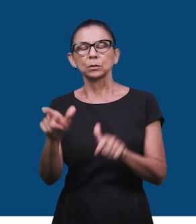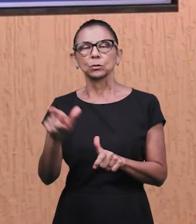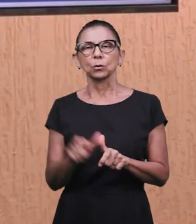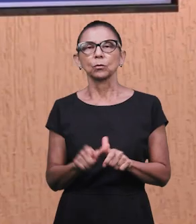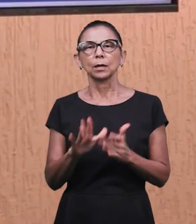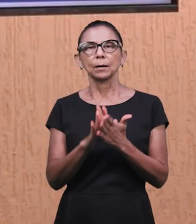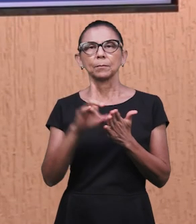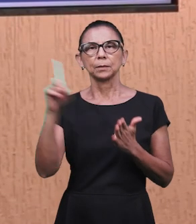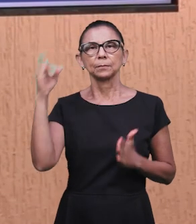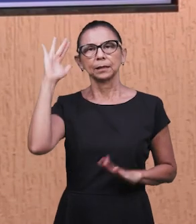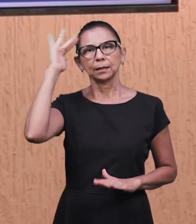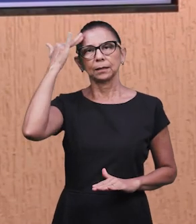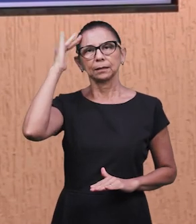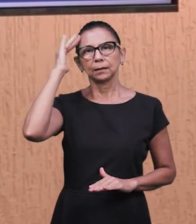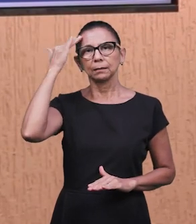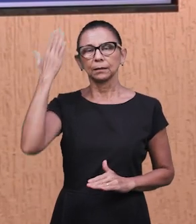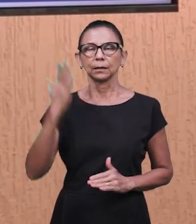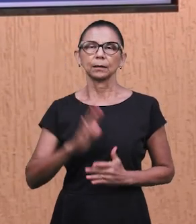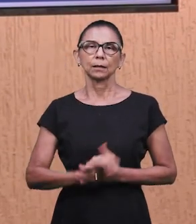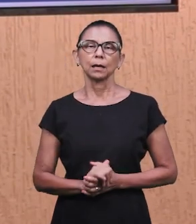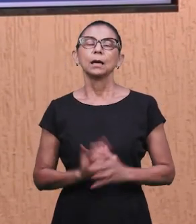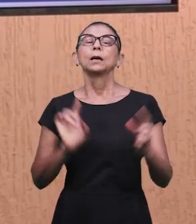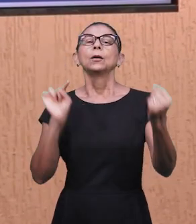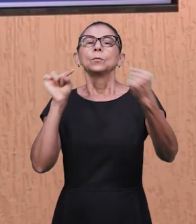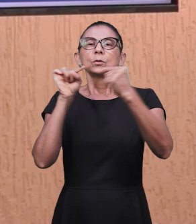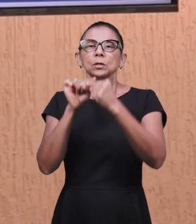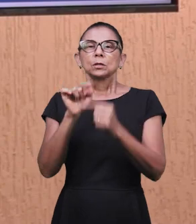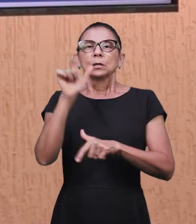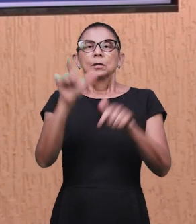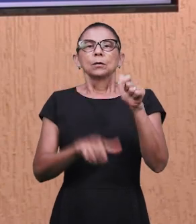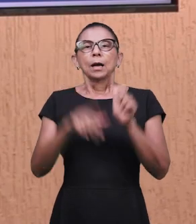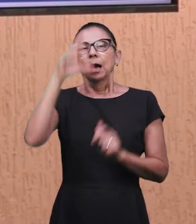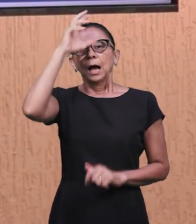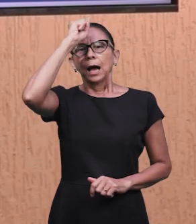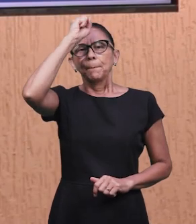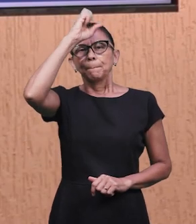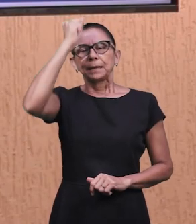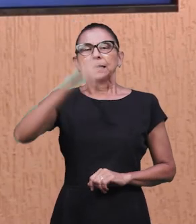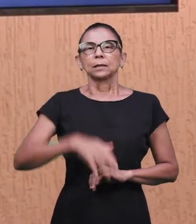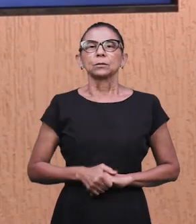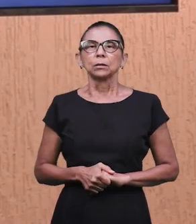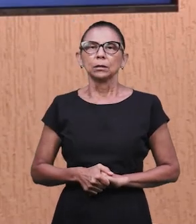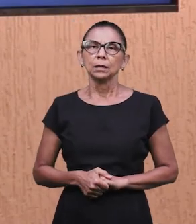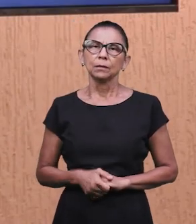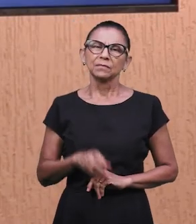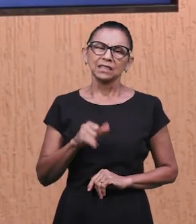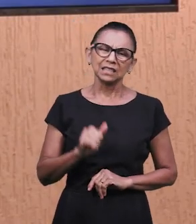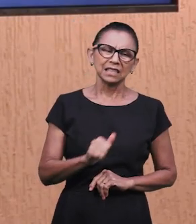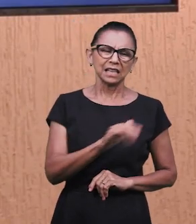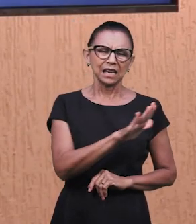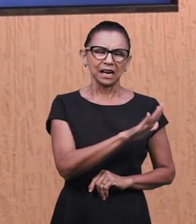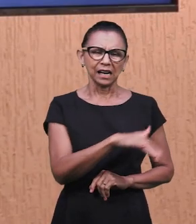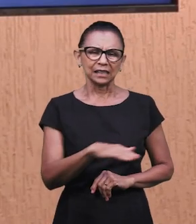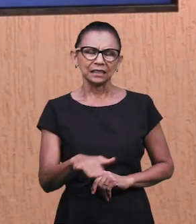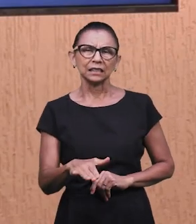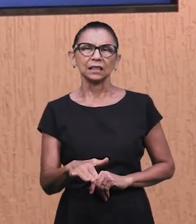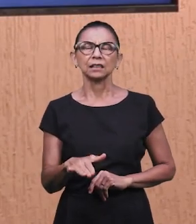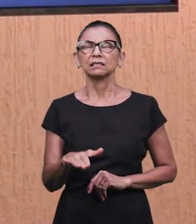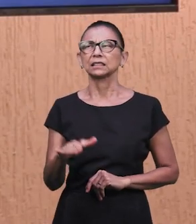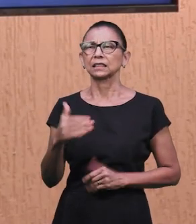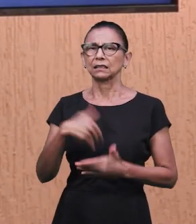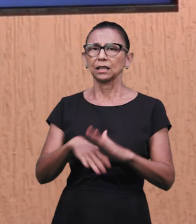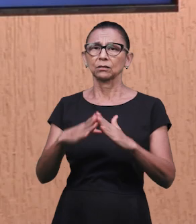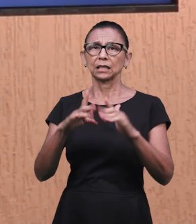trabalho é este, que as pessoas aprendam. Não que a criança fique quieta, não que a pessoa fique quieta na